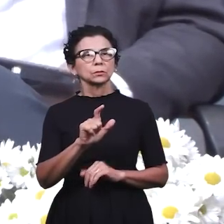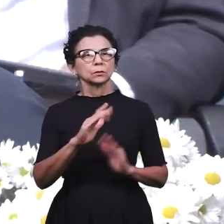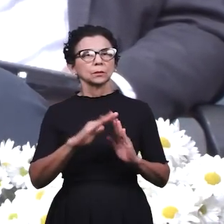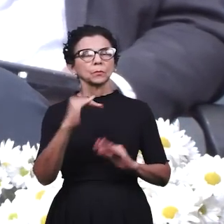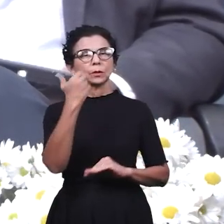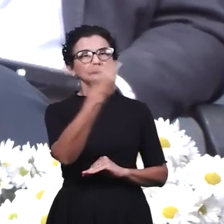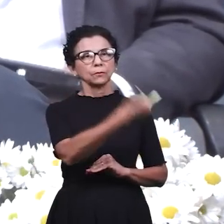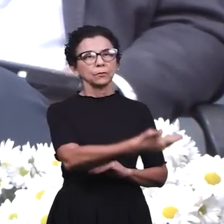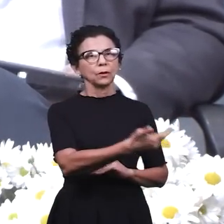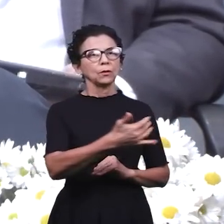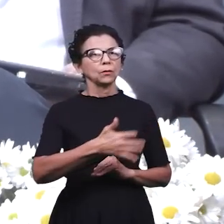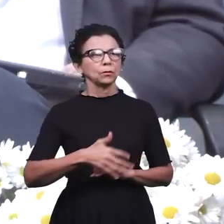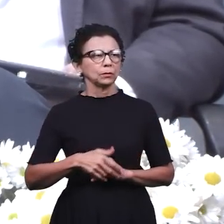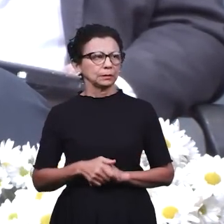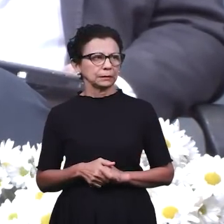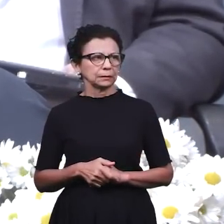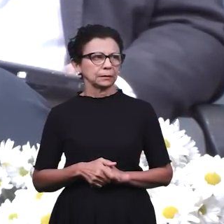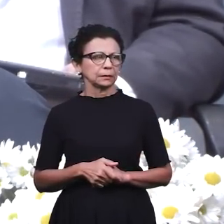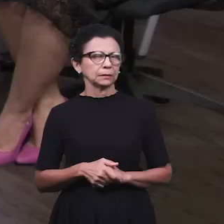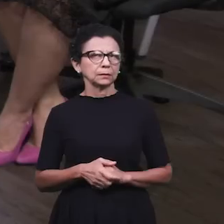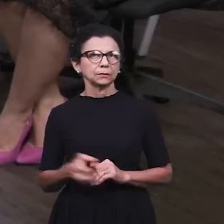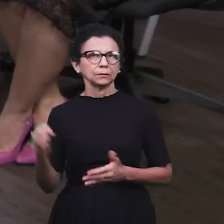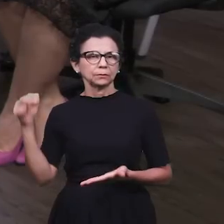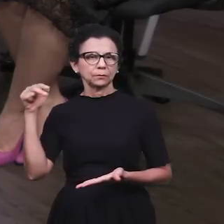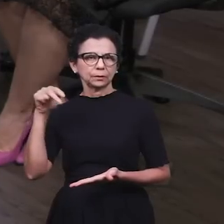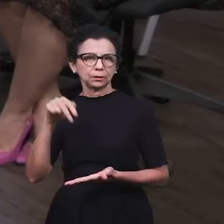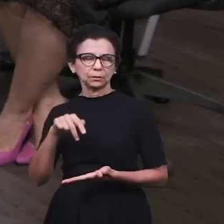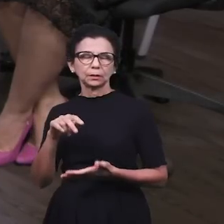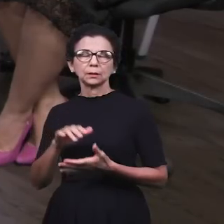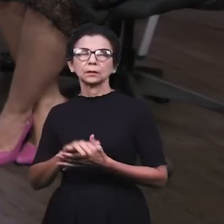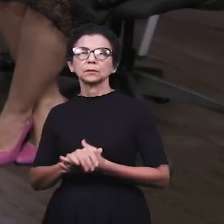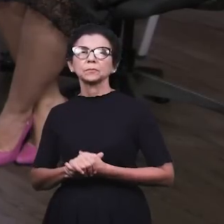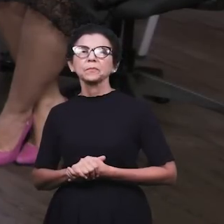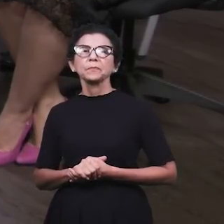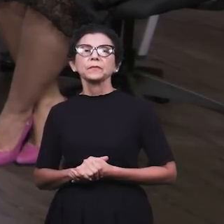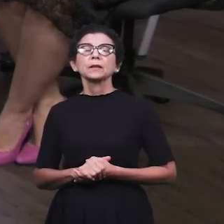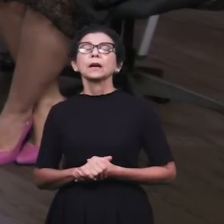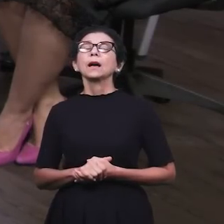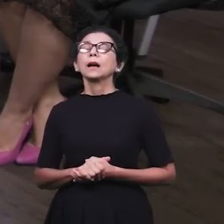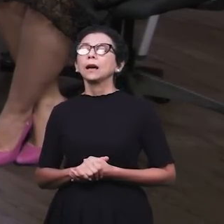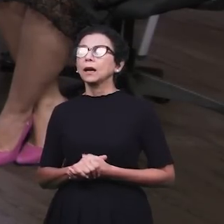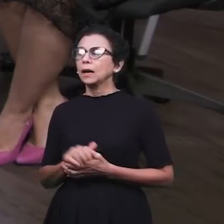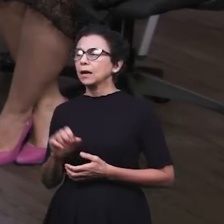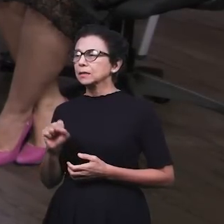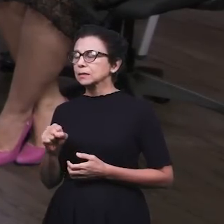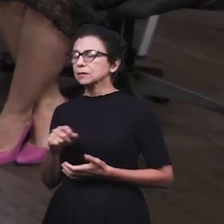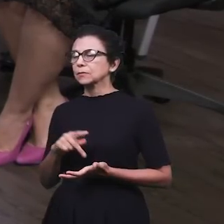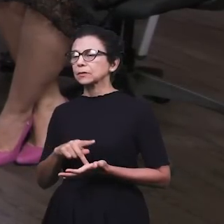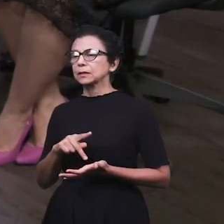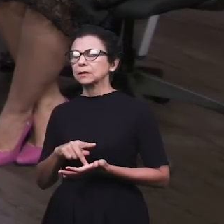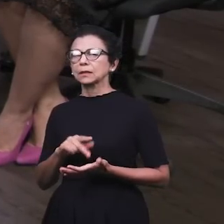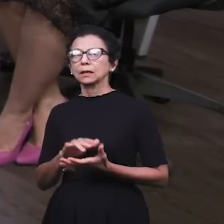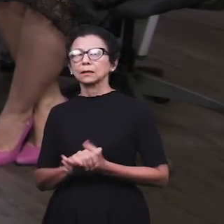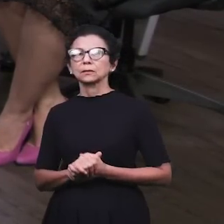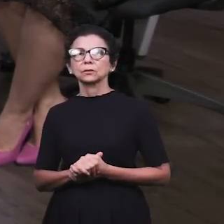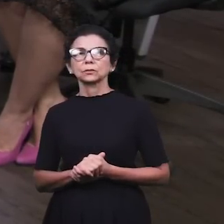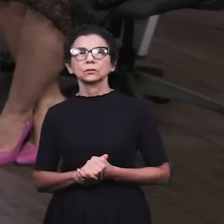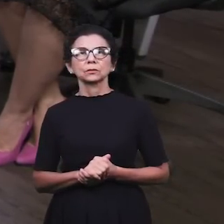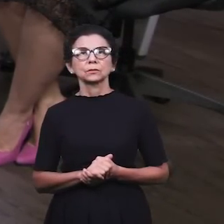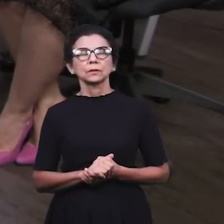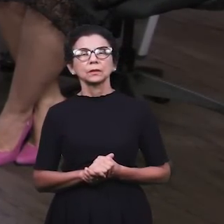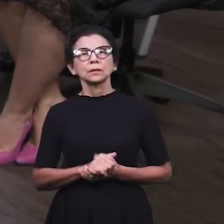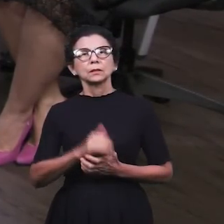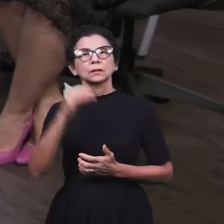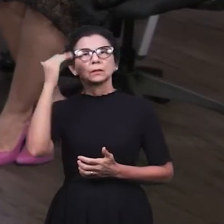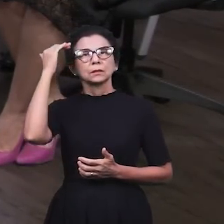Sim, perfeitamente. Nós estamos tendo aqui nesses dias a presença de uma jovem da nossa igreja em Seul, na Coreia do